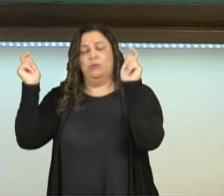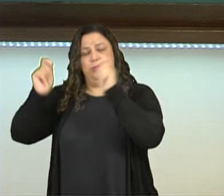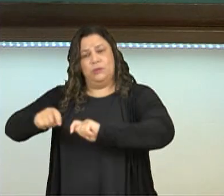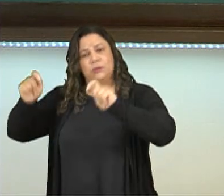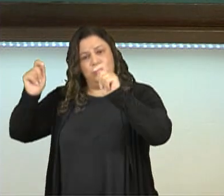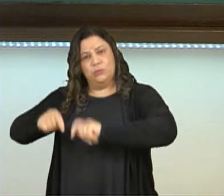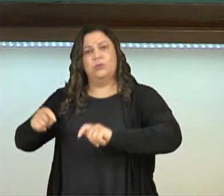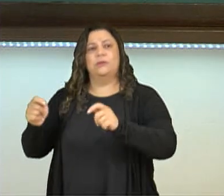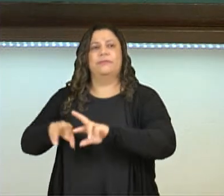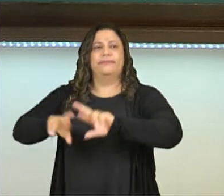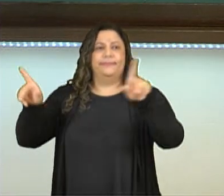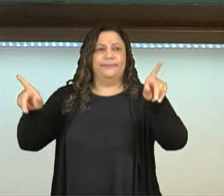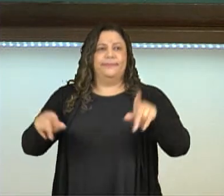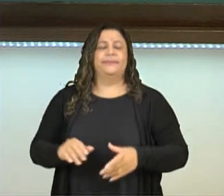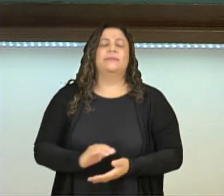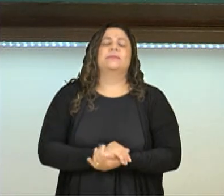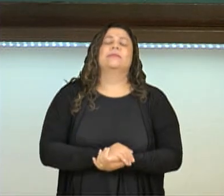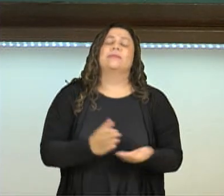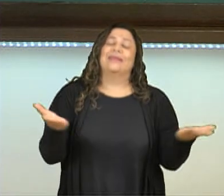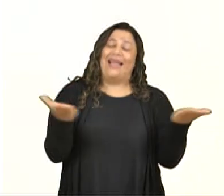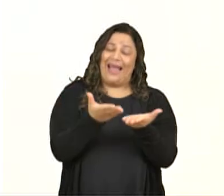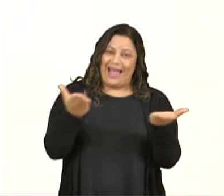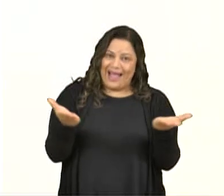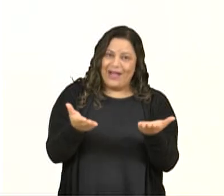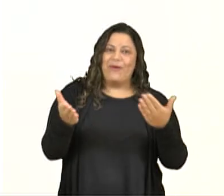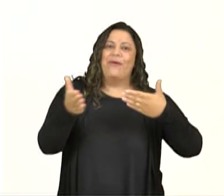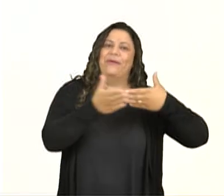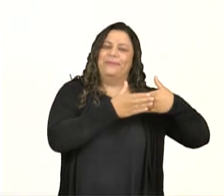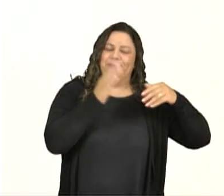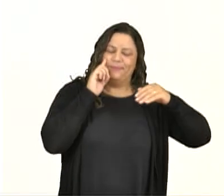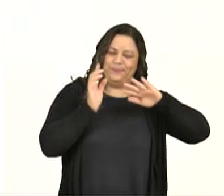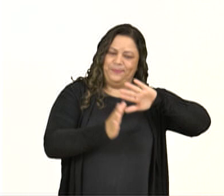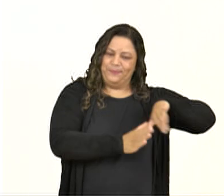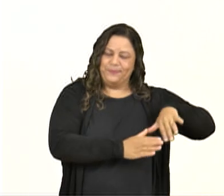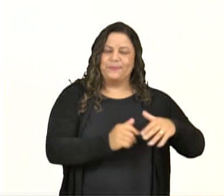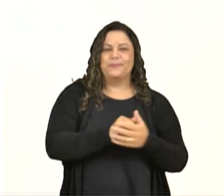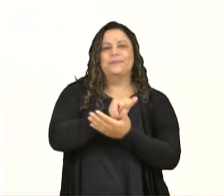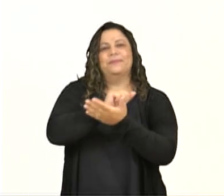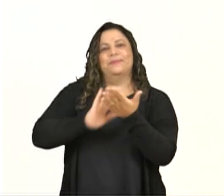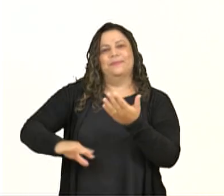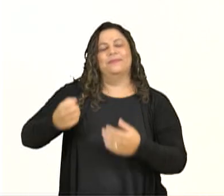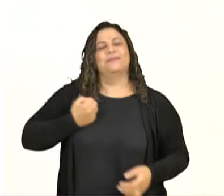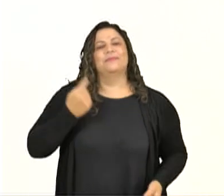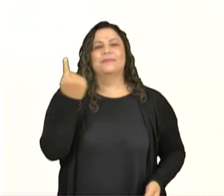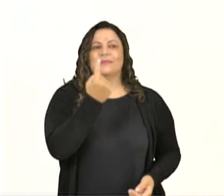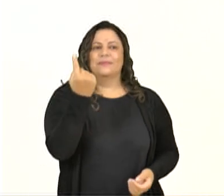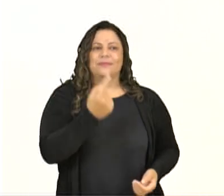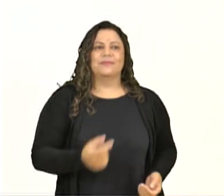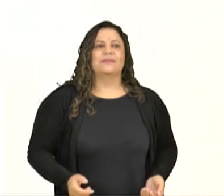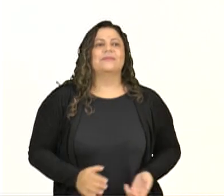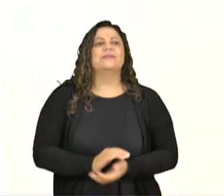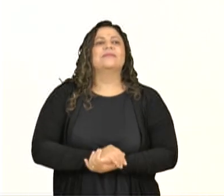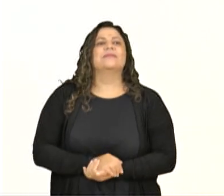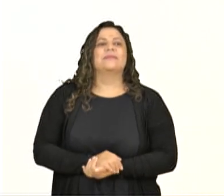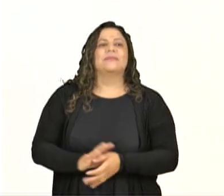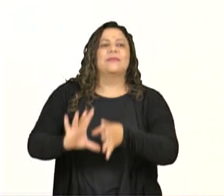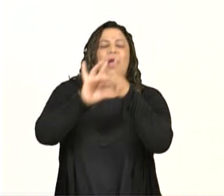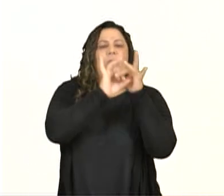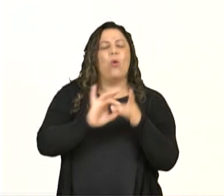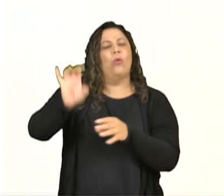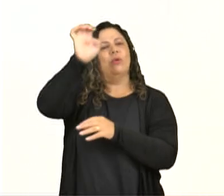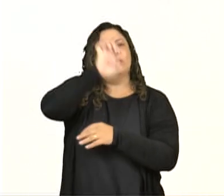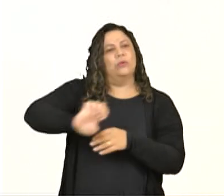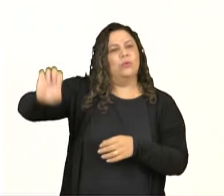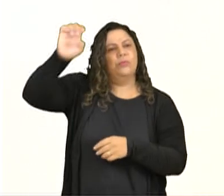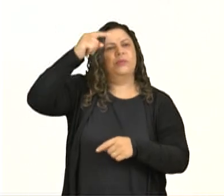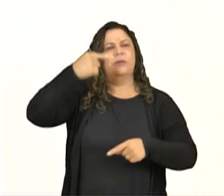possibilidades diferenciadas. Agora, fechamos esse primeiro bloco com a atividade de que diz o seguinte: a União Europeia é